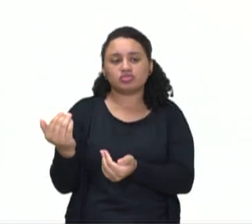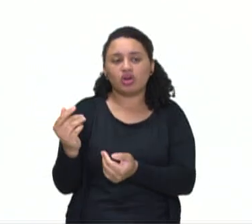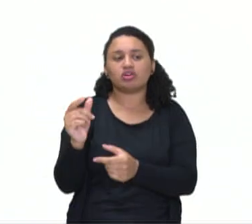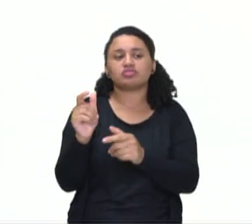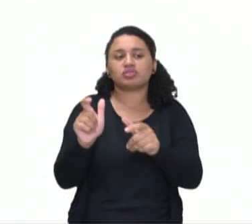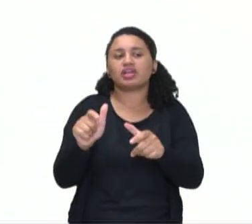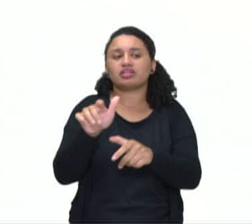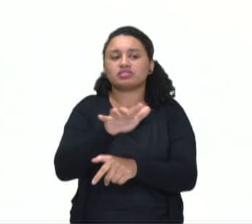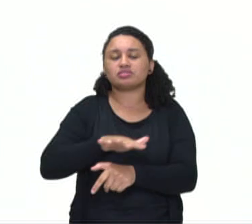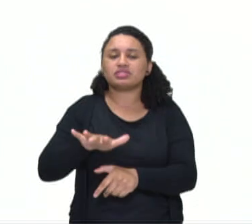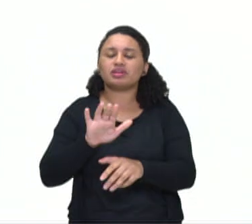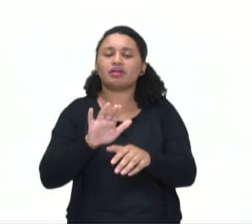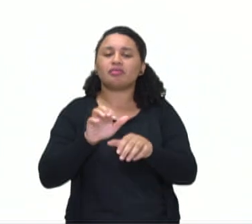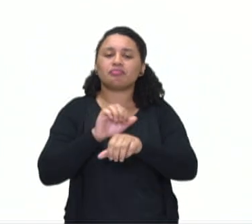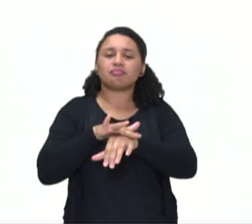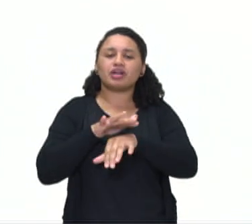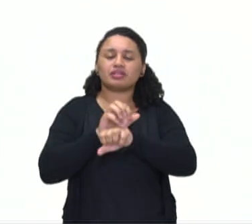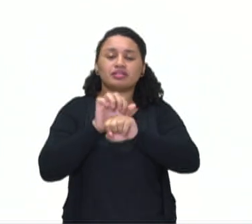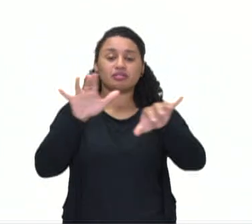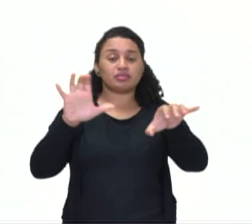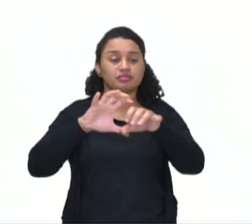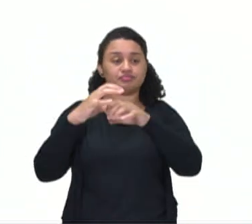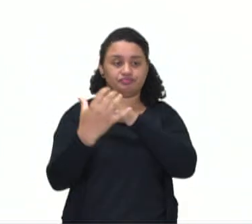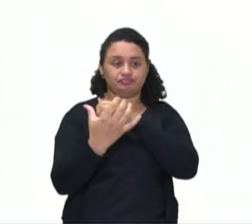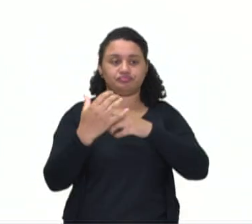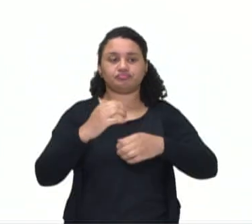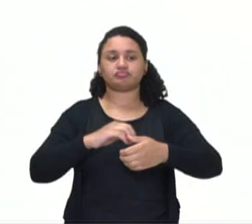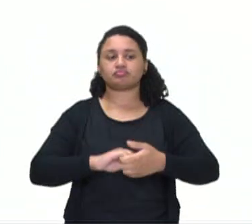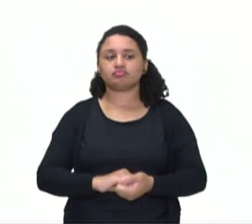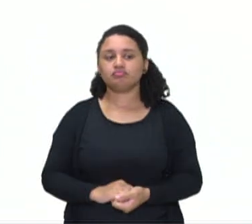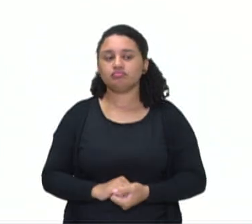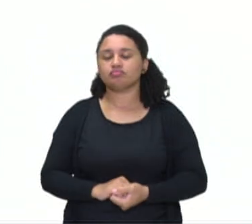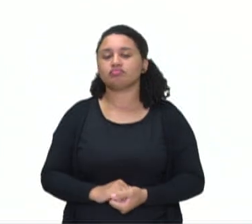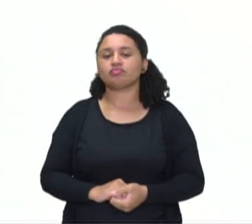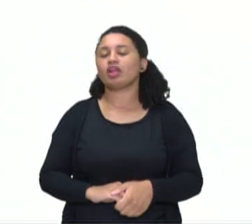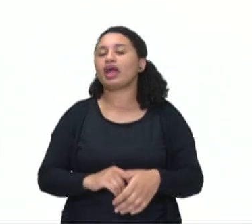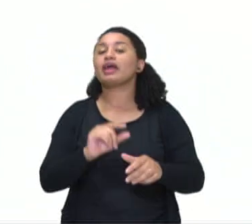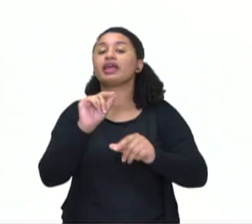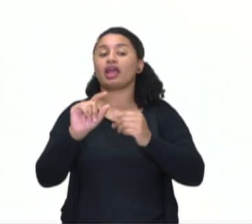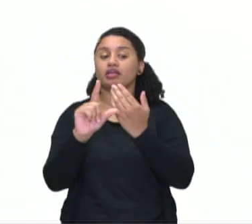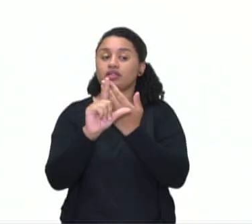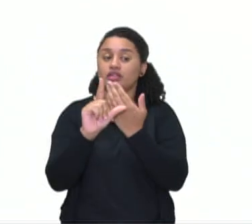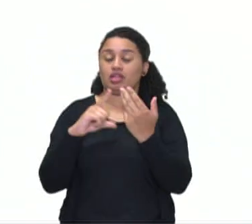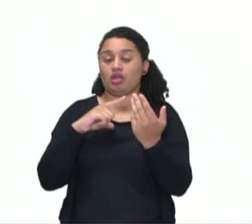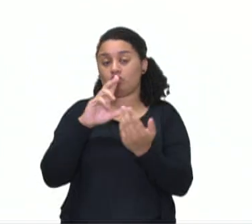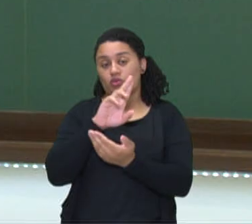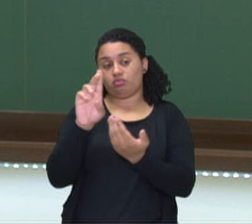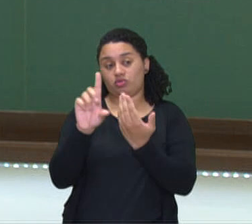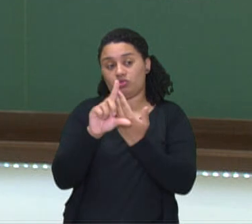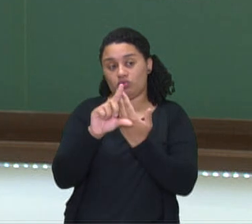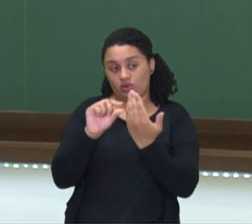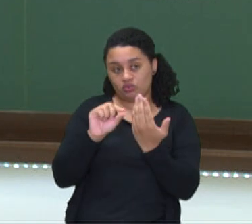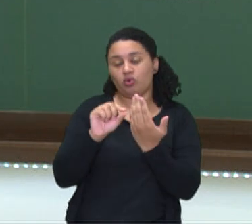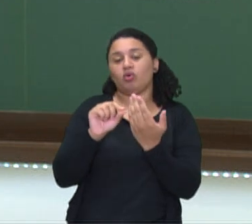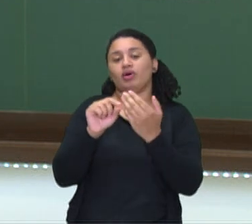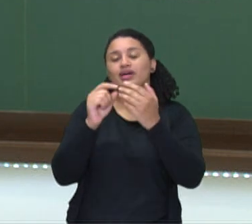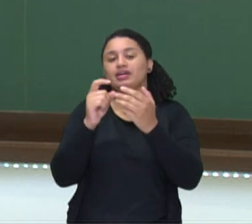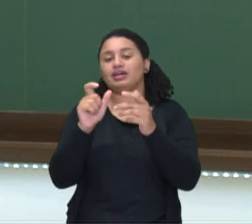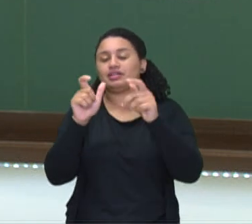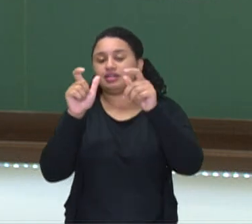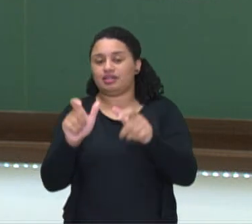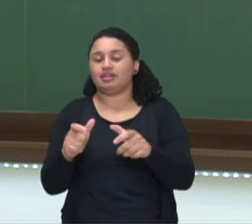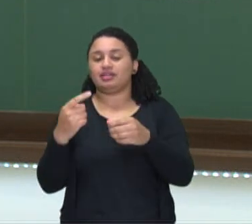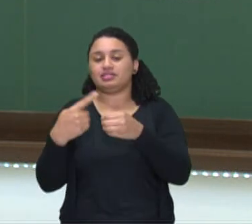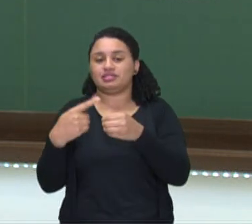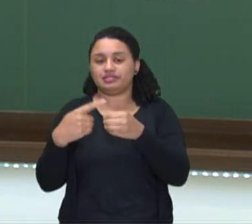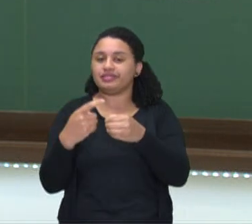Campinas, 29/3/2020, 15 horas e 5 minutos. Seguindo, Nós temos